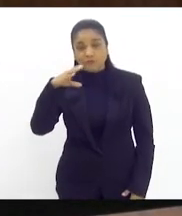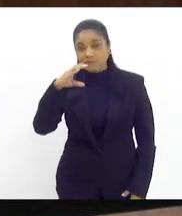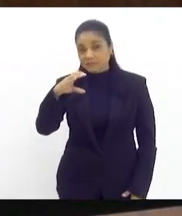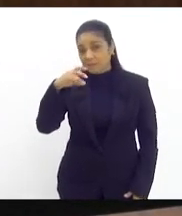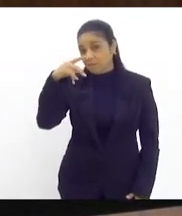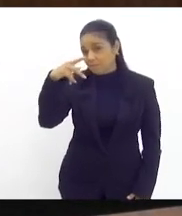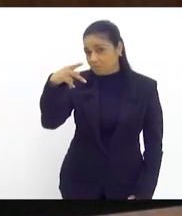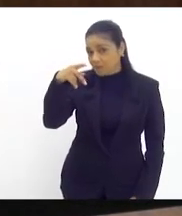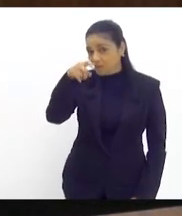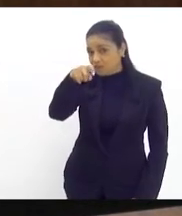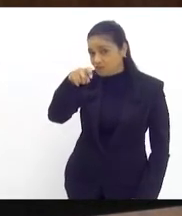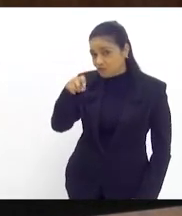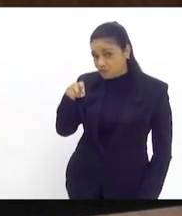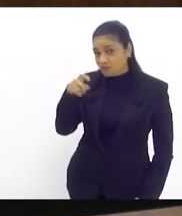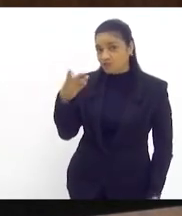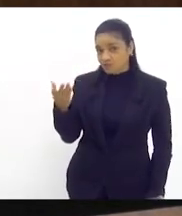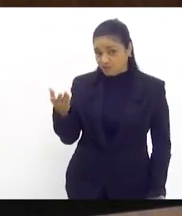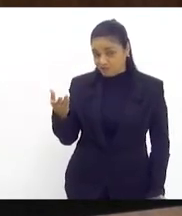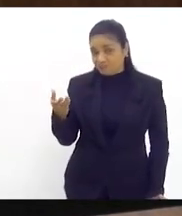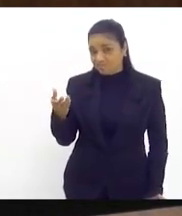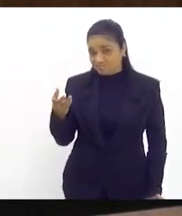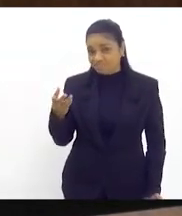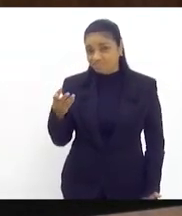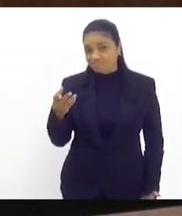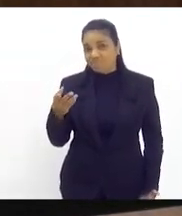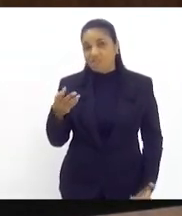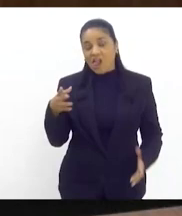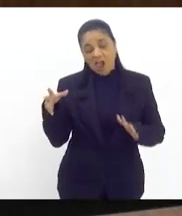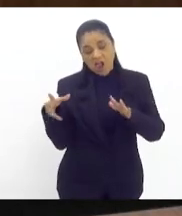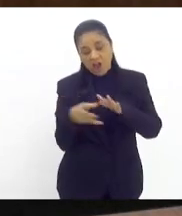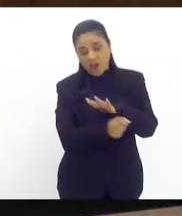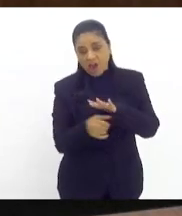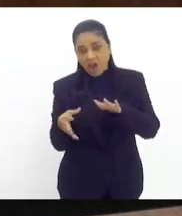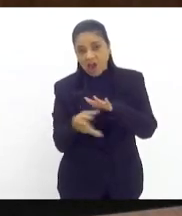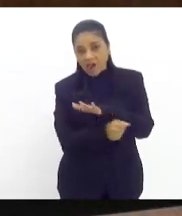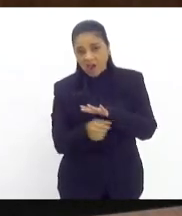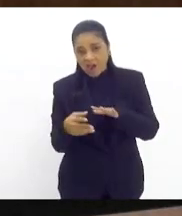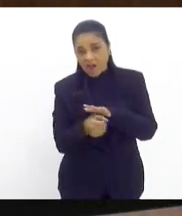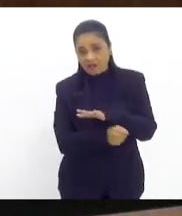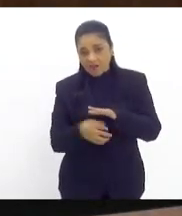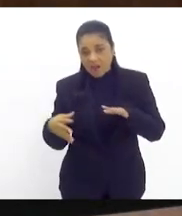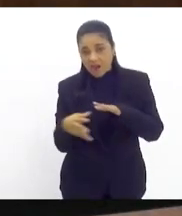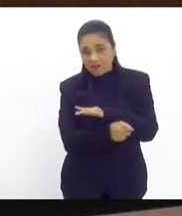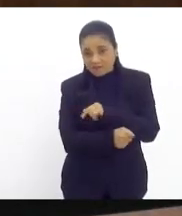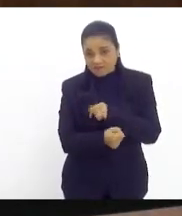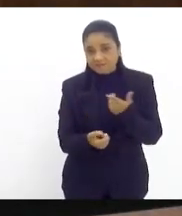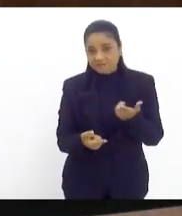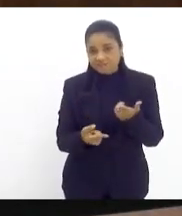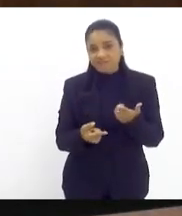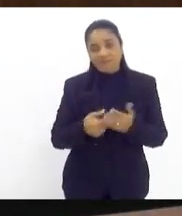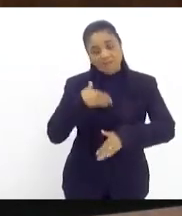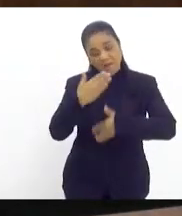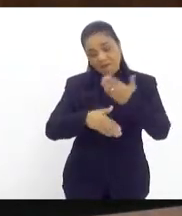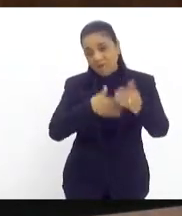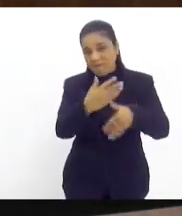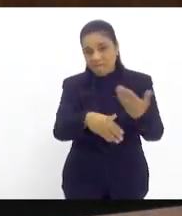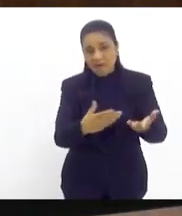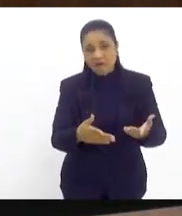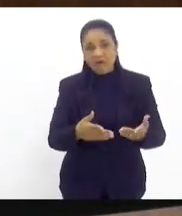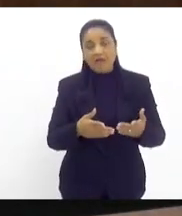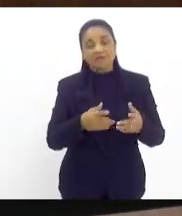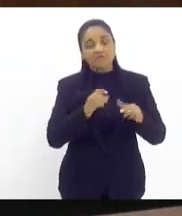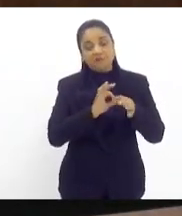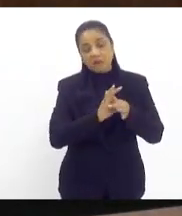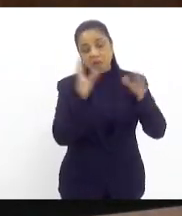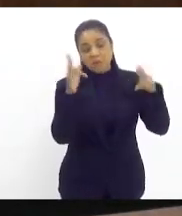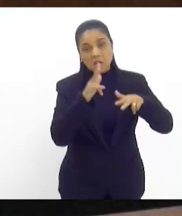a corrupção desenfreada são justamente o desencarceramento de